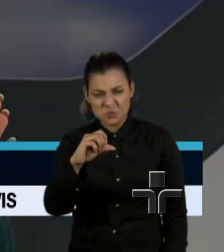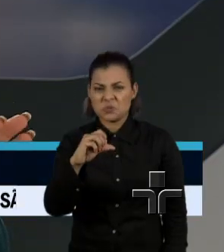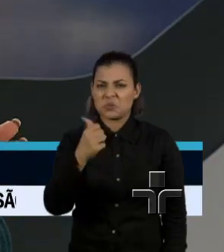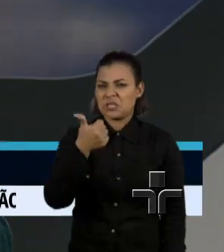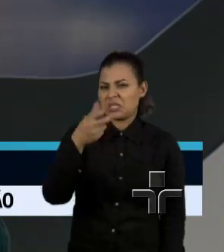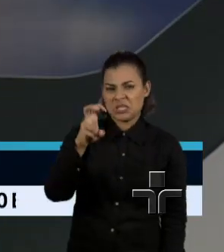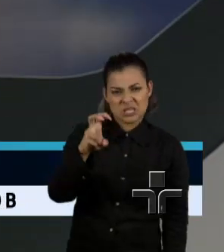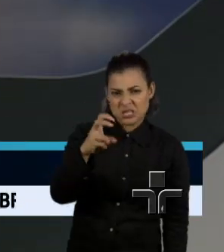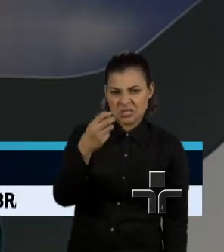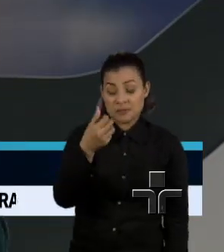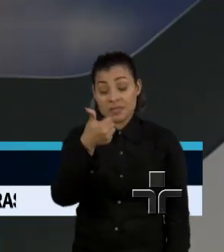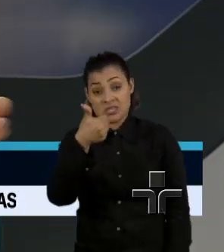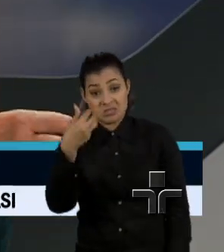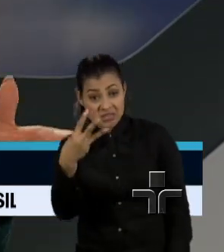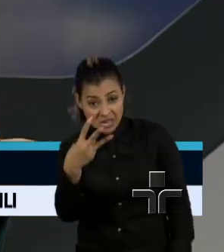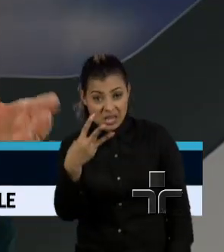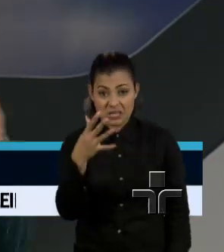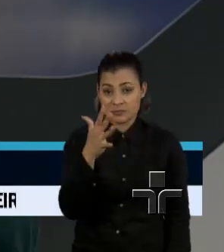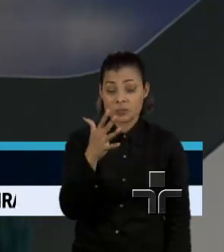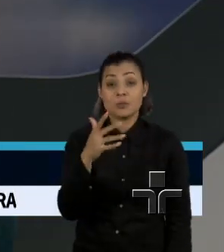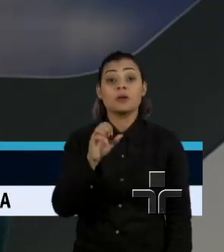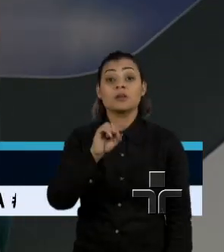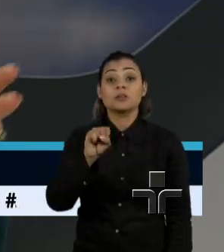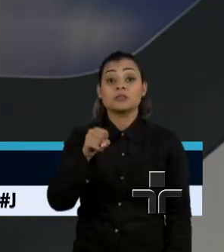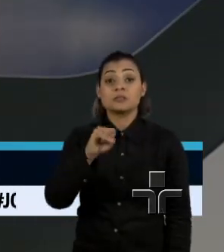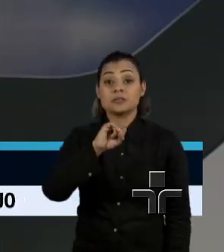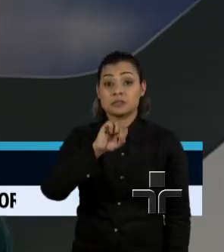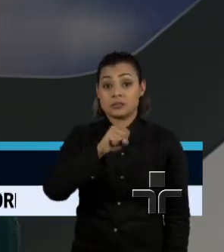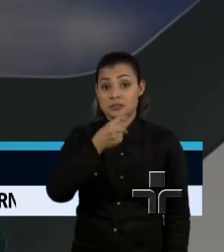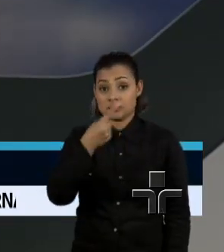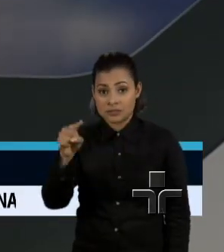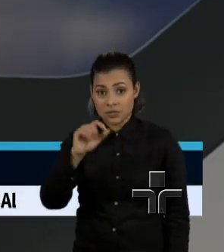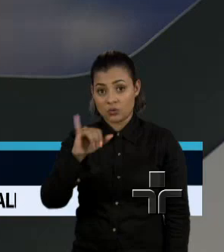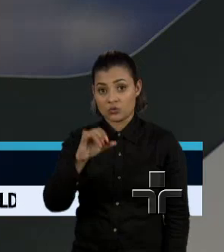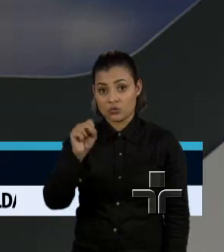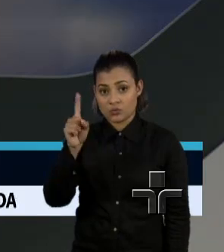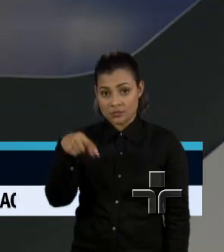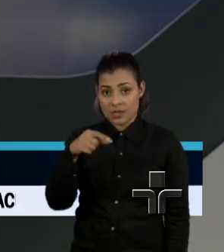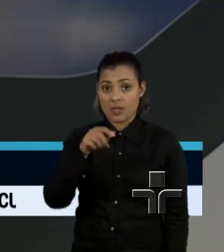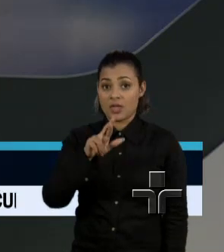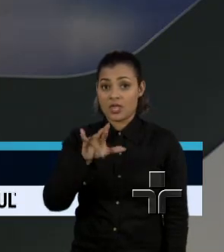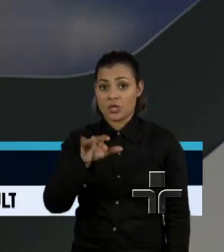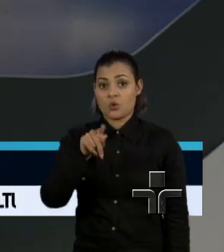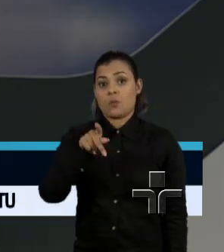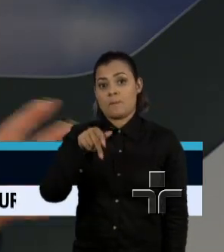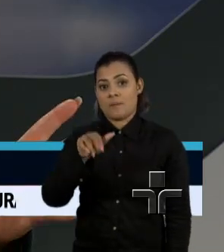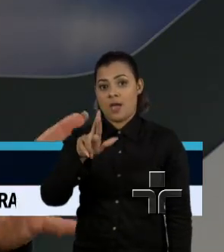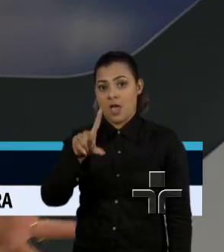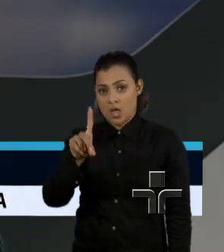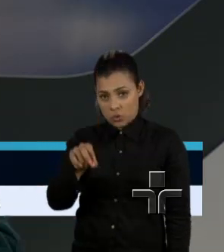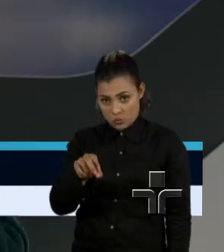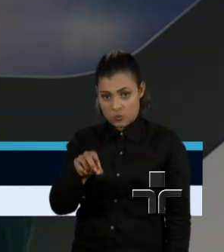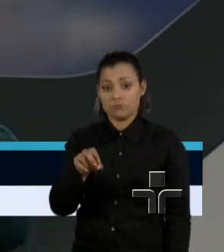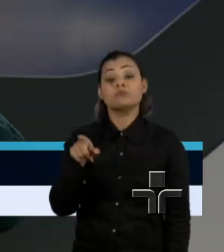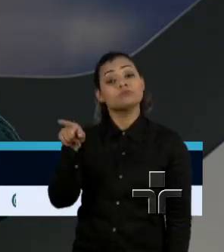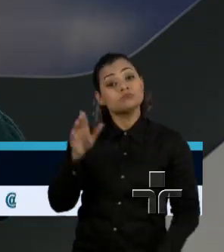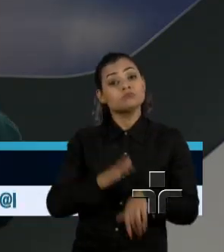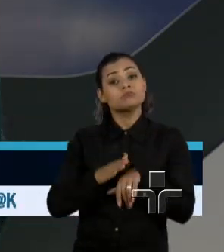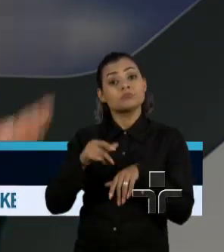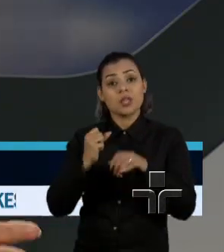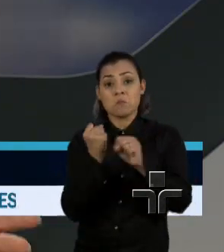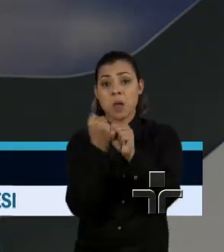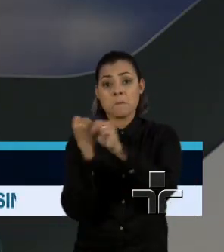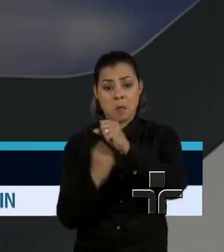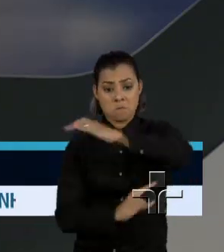1913, 4, em São José do Rio Pardo, aqui no estado de São Paulo, ele construiu uma ponte que ficou para